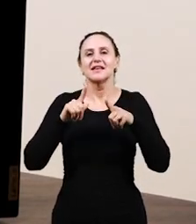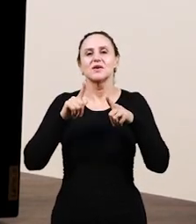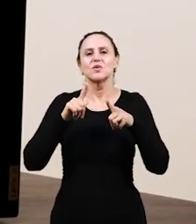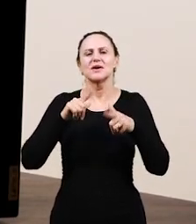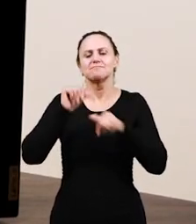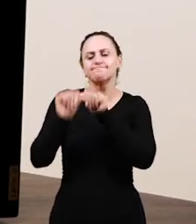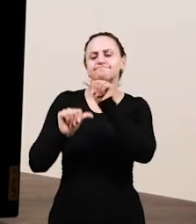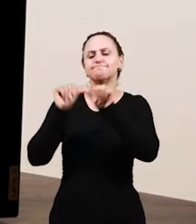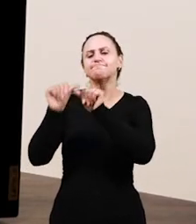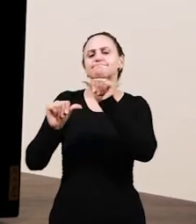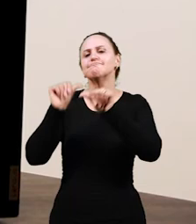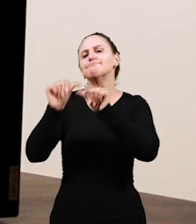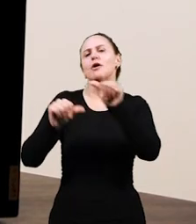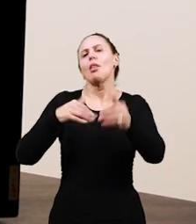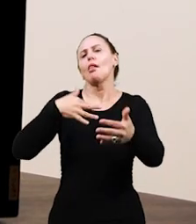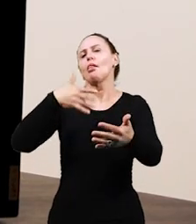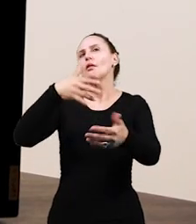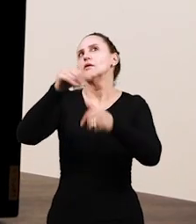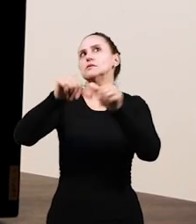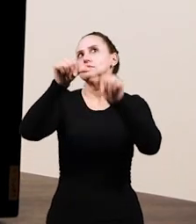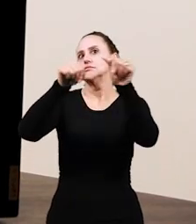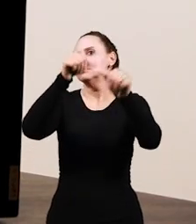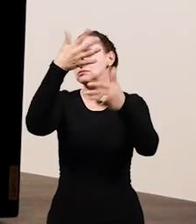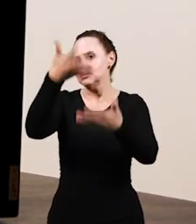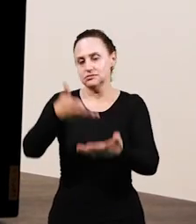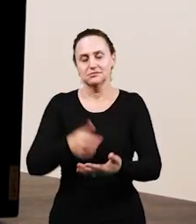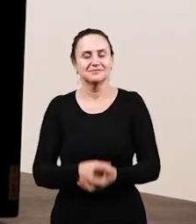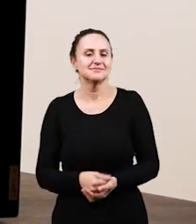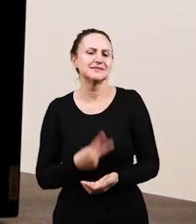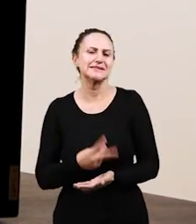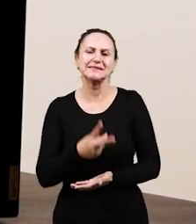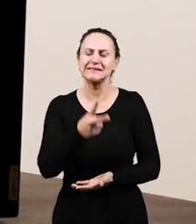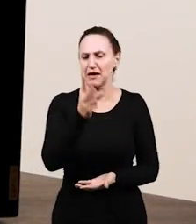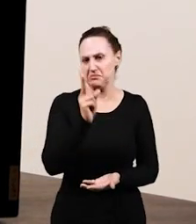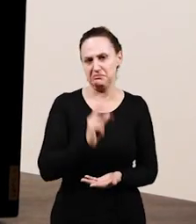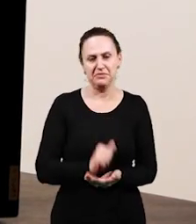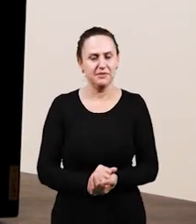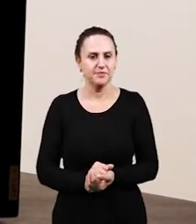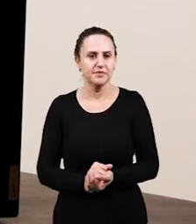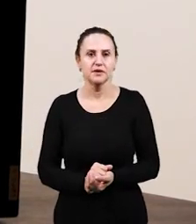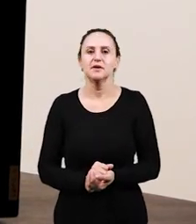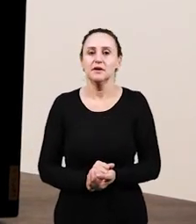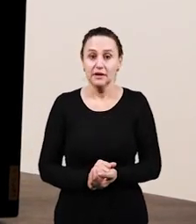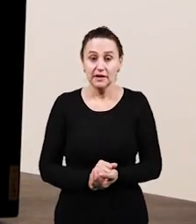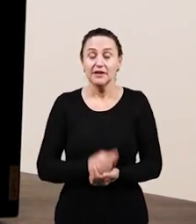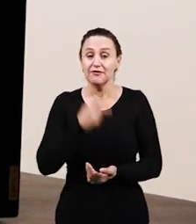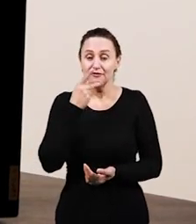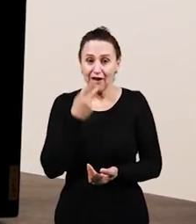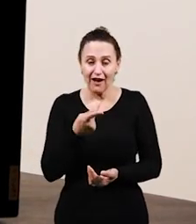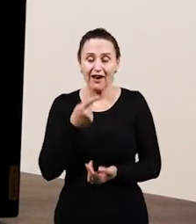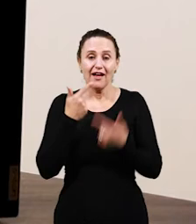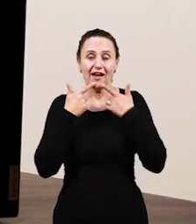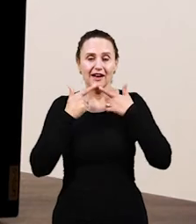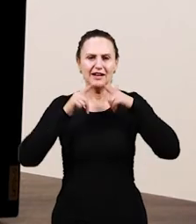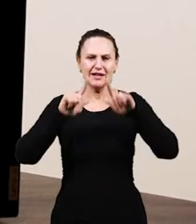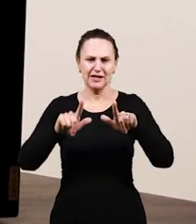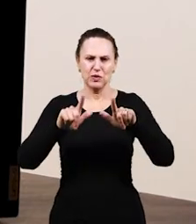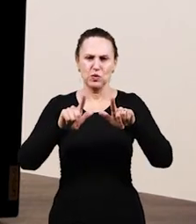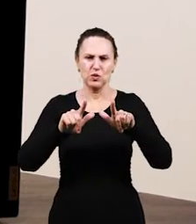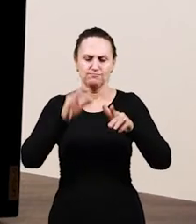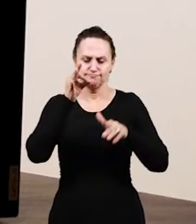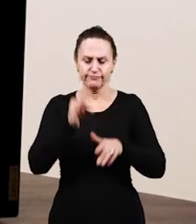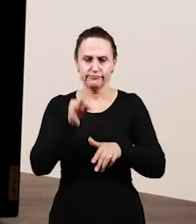o tempo inteiro né pela fala a língua se transforma em o que disse que a língua é sistemática né